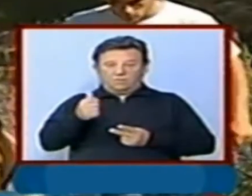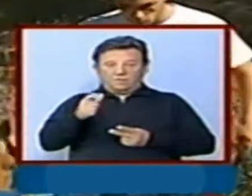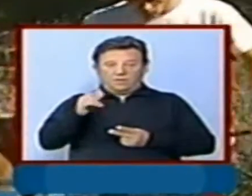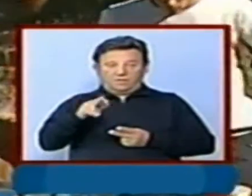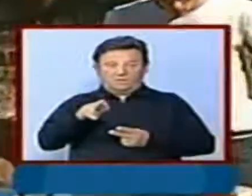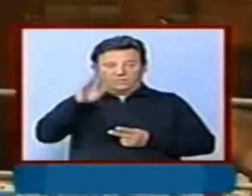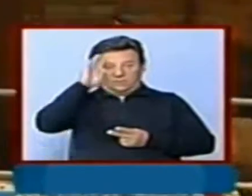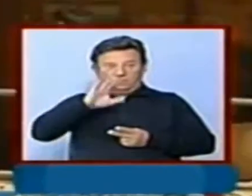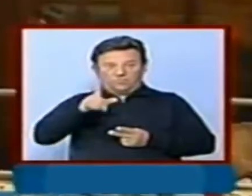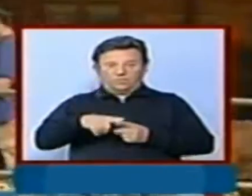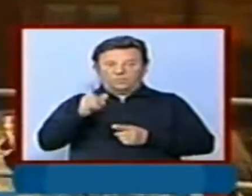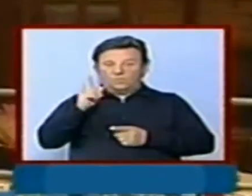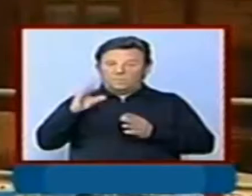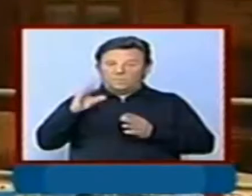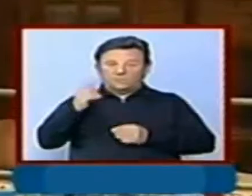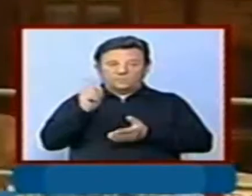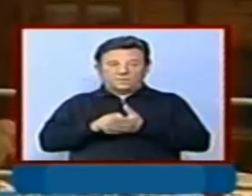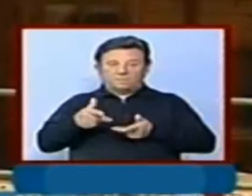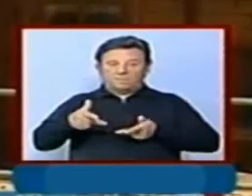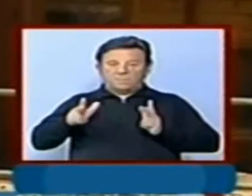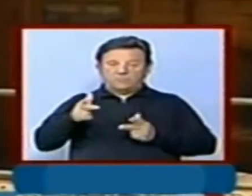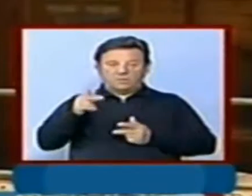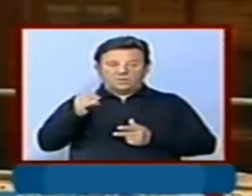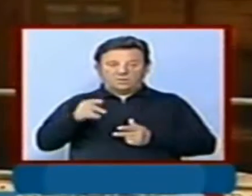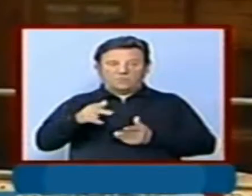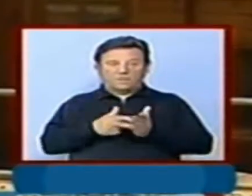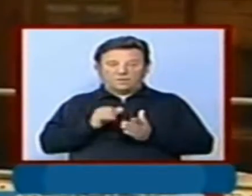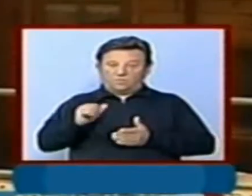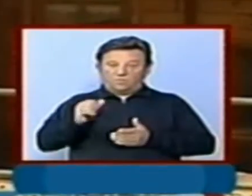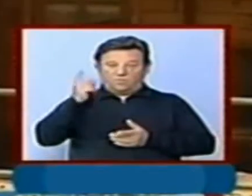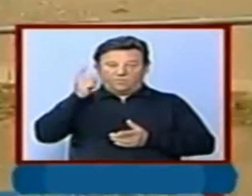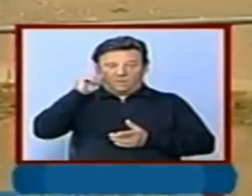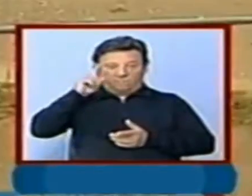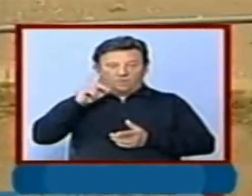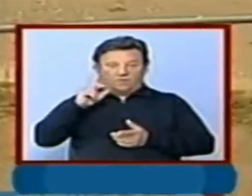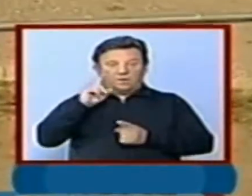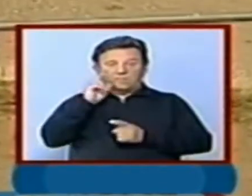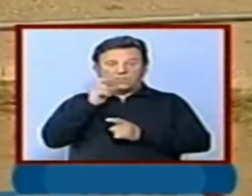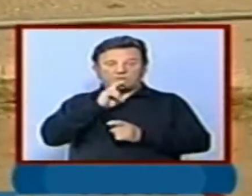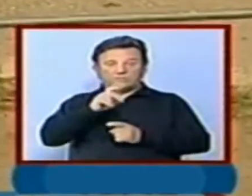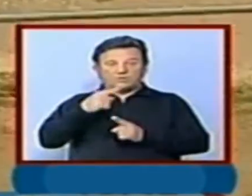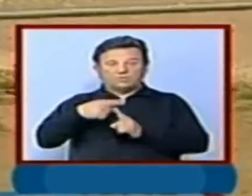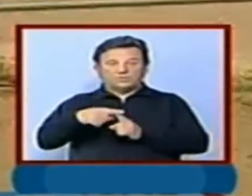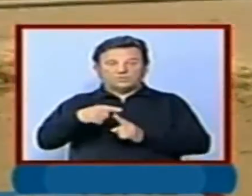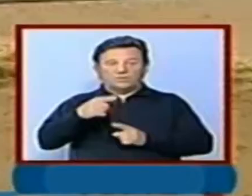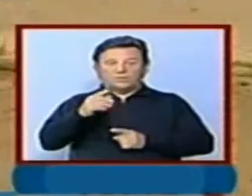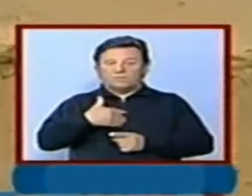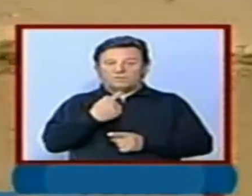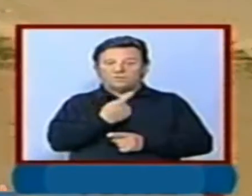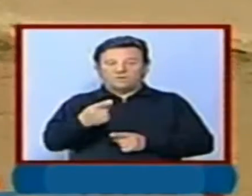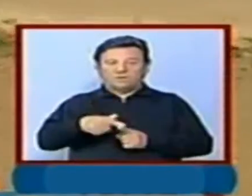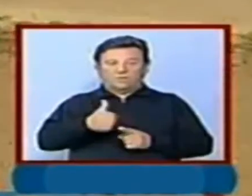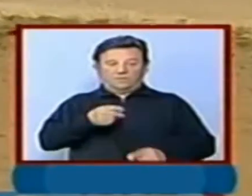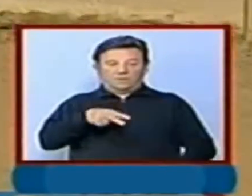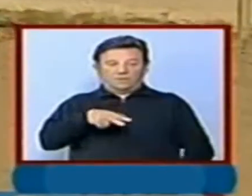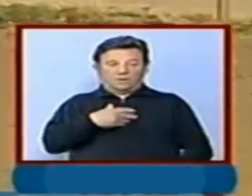mais uma sessão do método Kiran, uma técnica com cavalos na procura de respostas positivas para os medos de cada um.